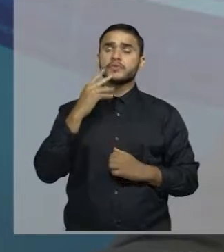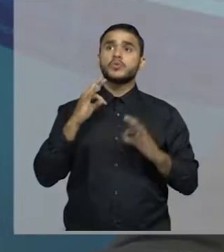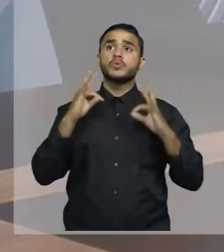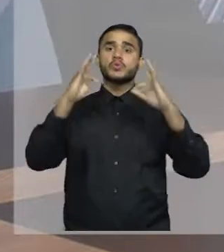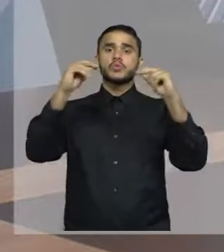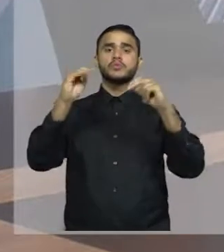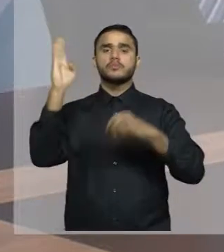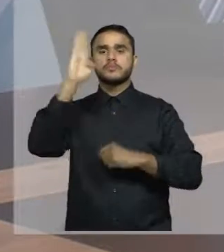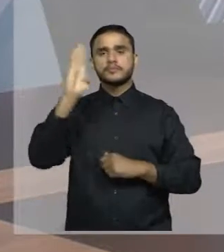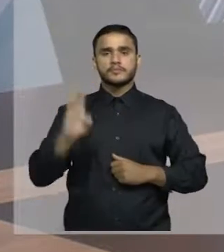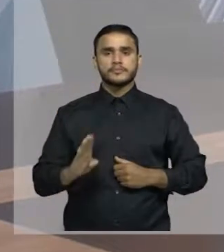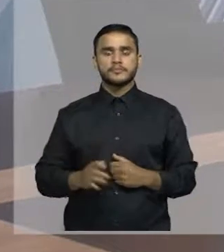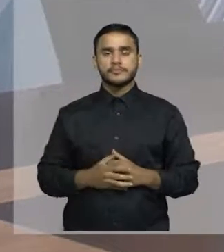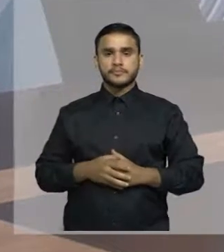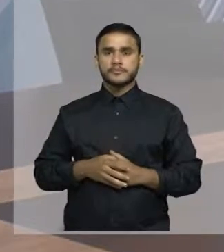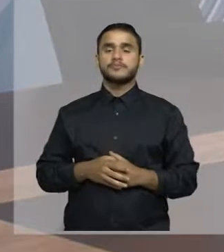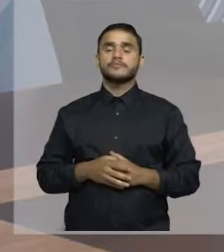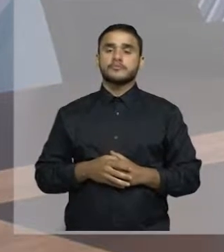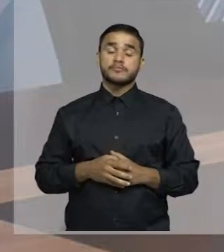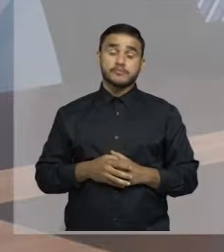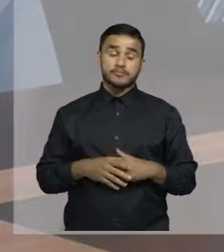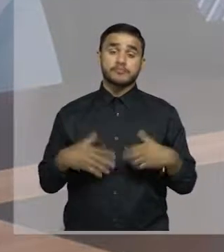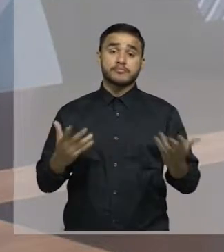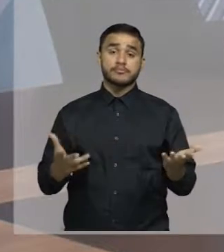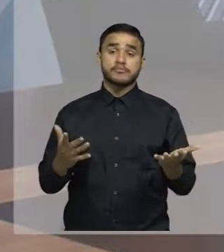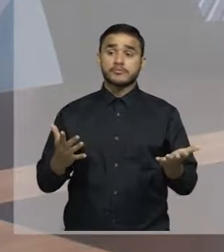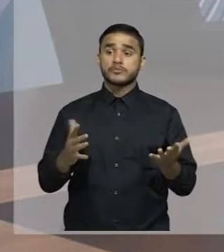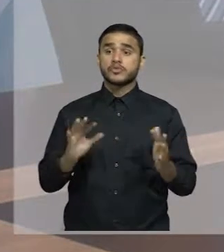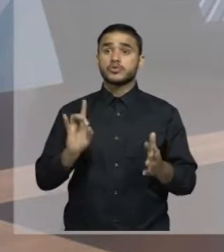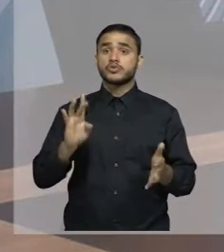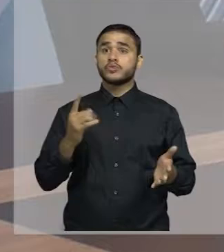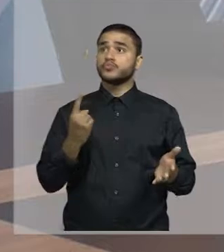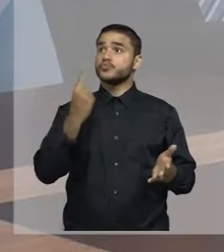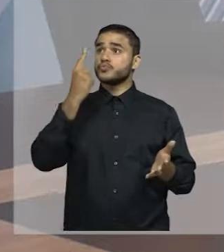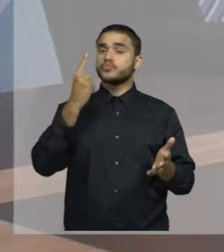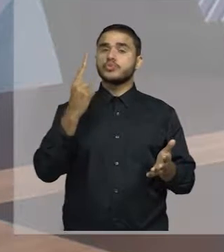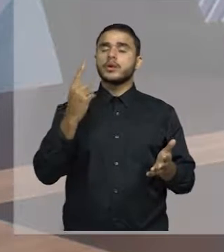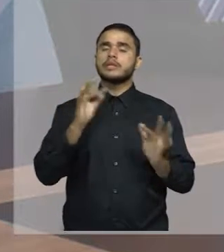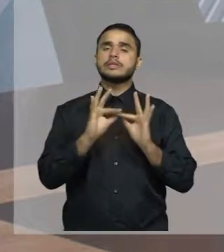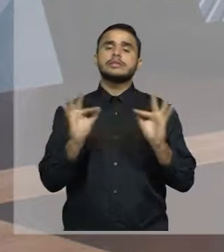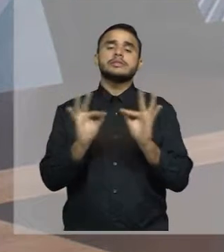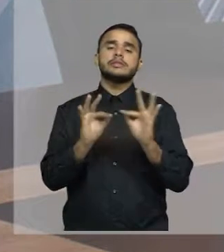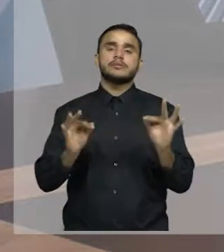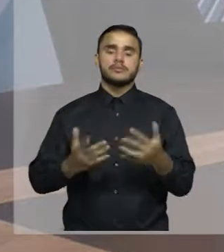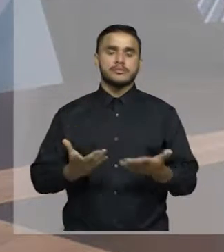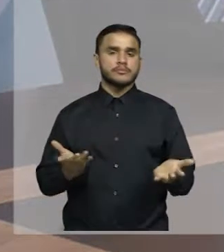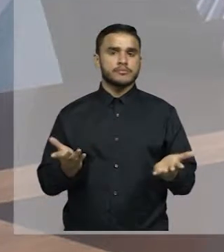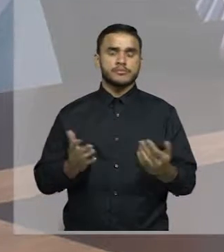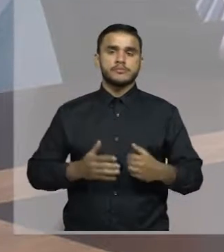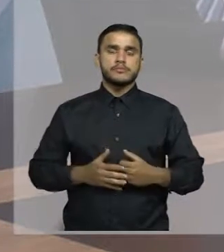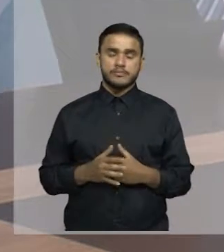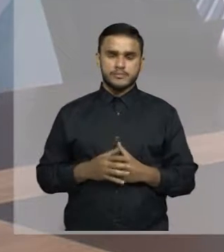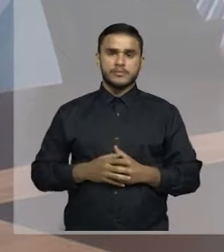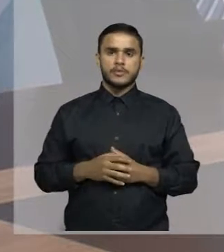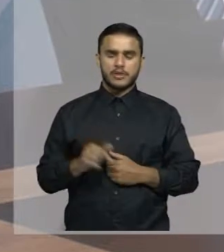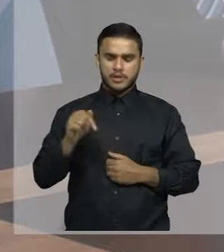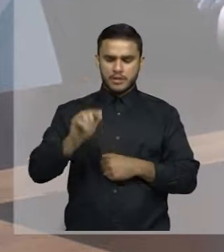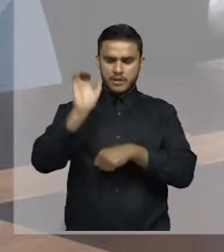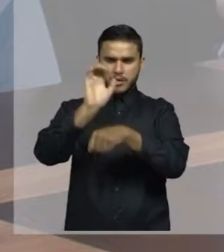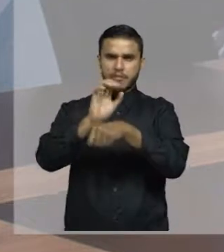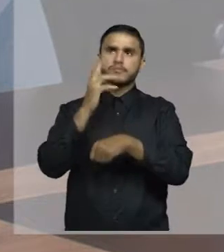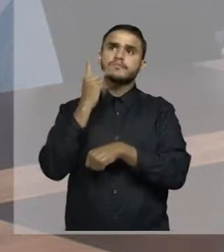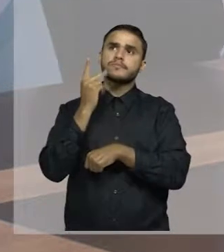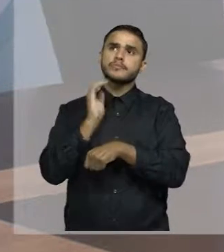dúvida, o problema não se resolverá também só numa unidade federada. Quando eu digo Estado, eu não estou me referindo ao Estado